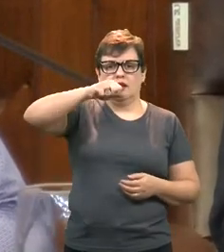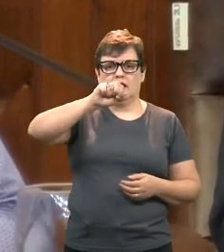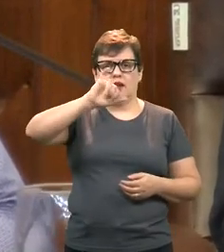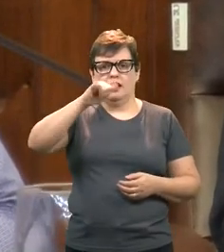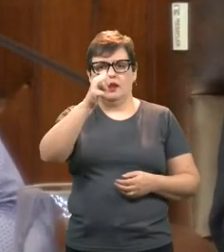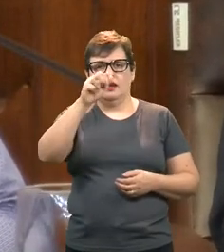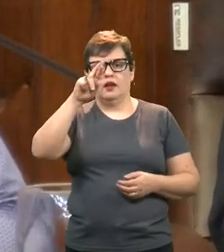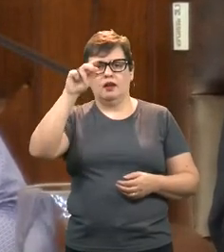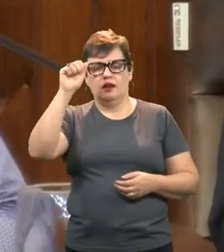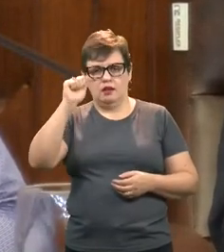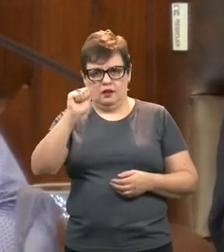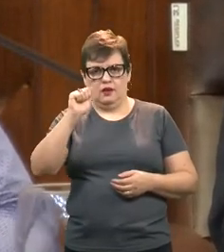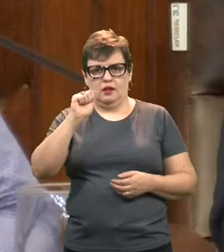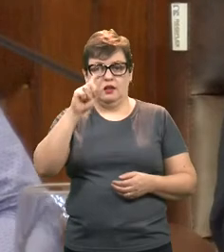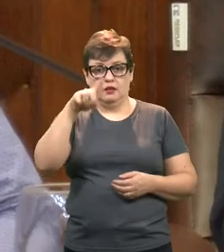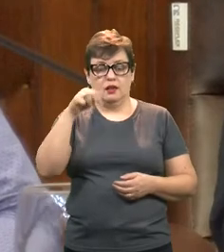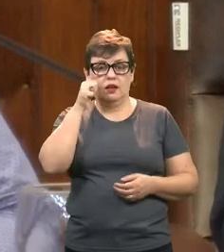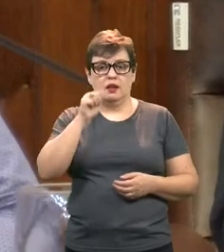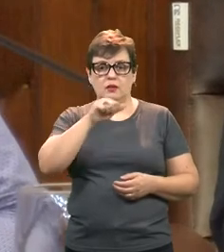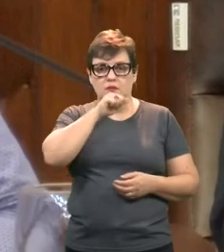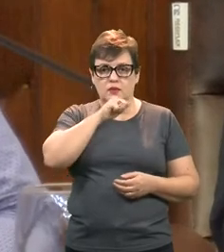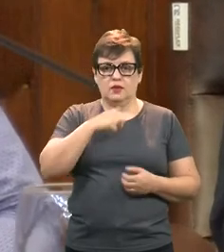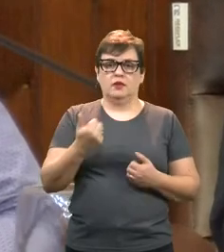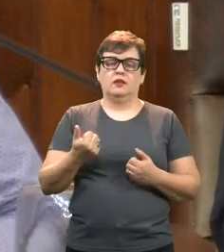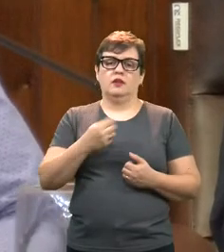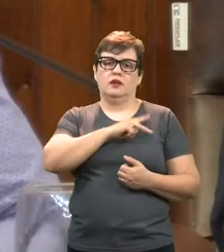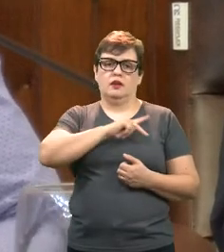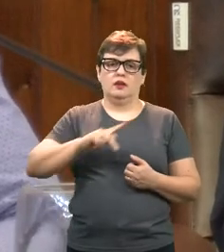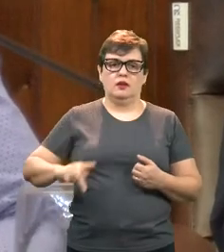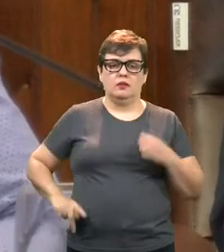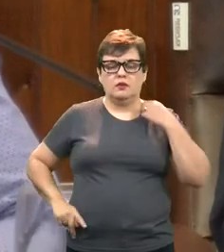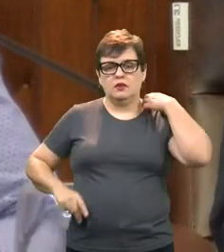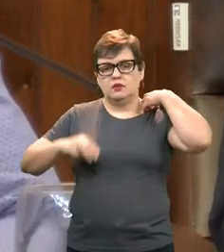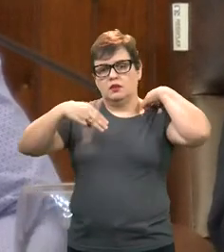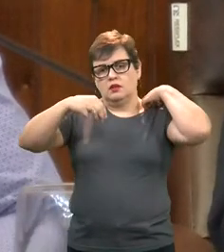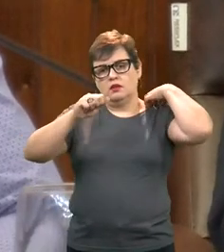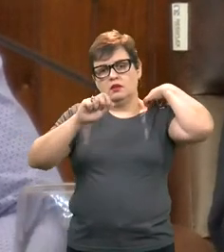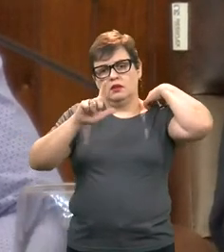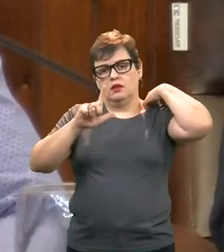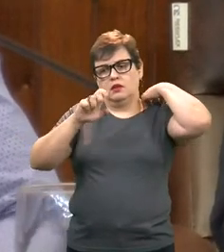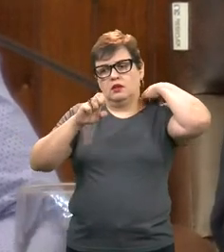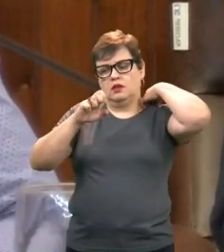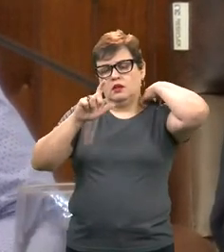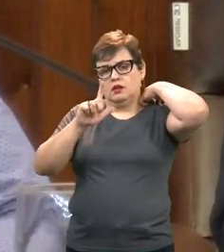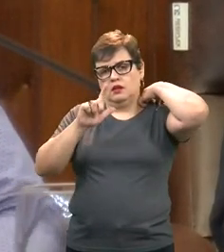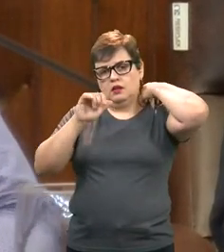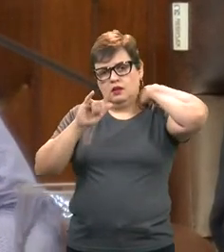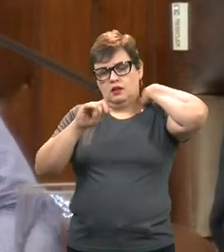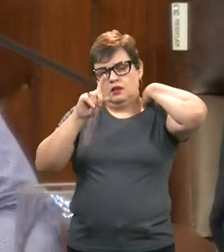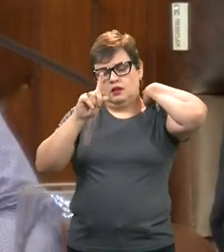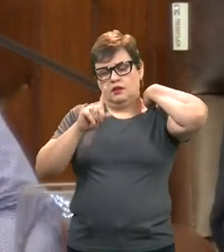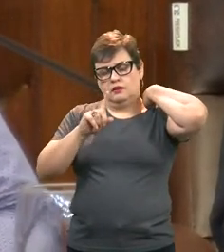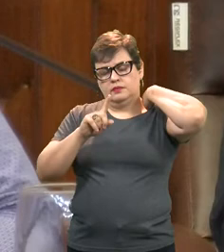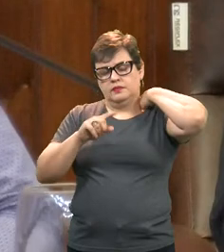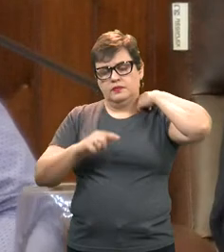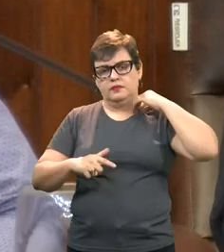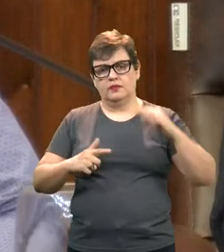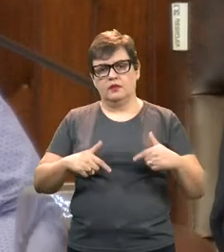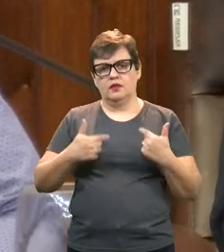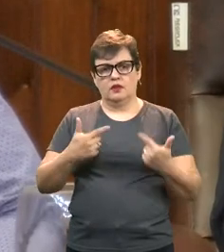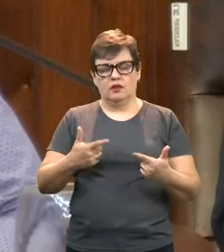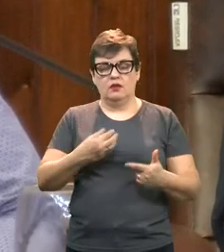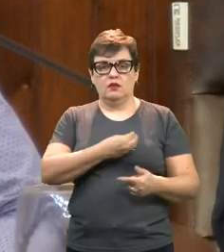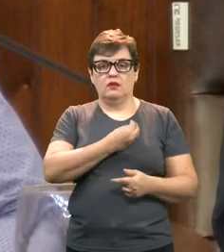Fátima Mazzini Ferrari, a presidente da Malele, Associação Canábica em Defesa da Vida. Nayara, mãe